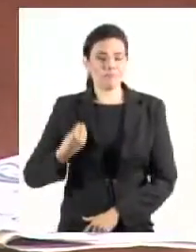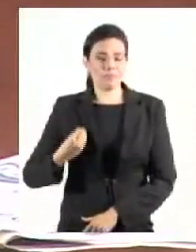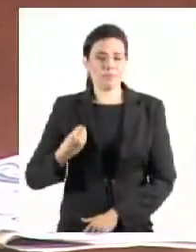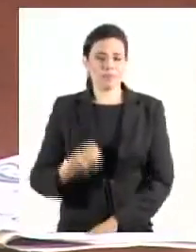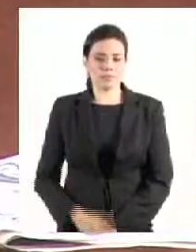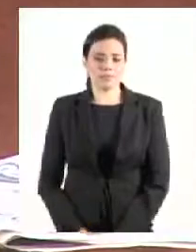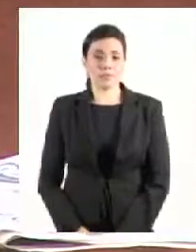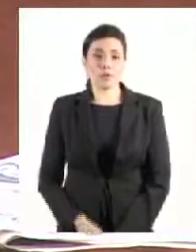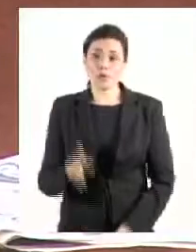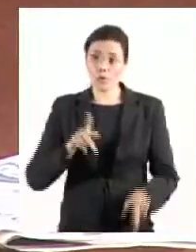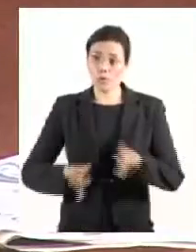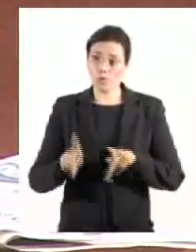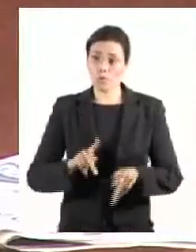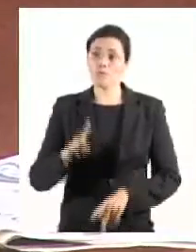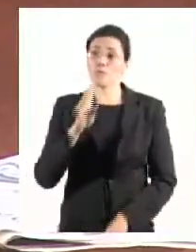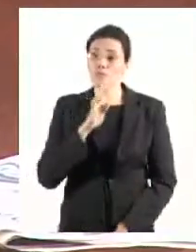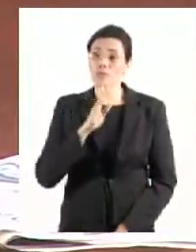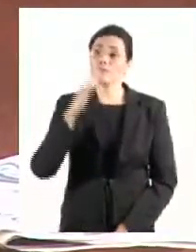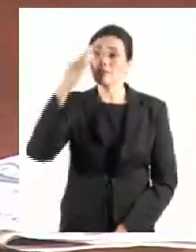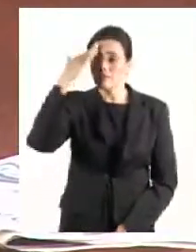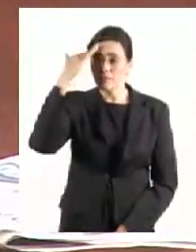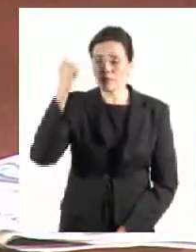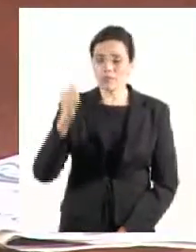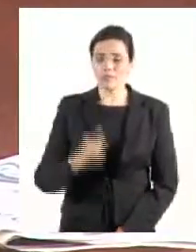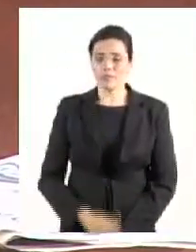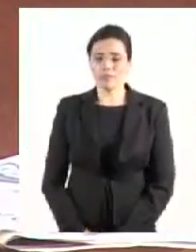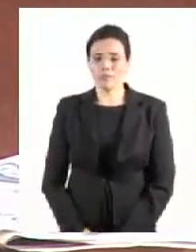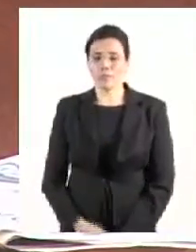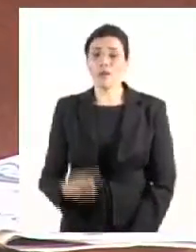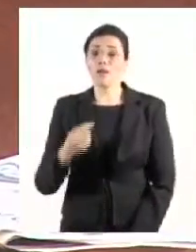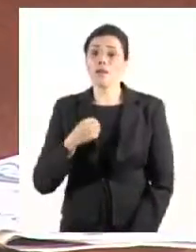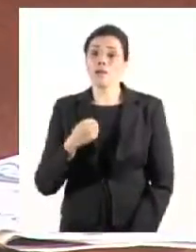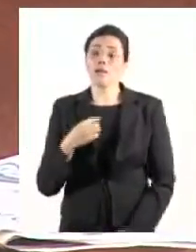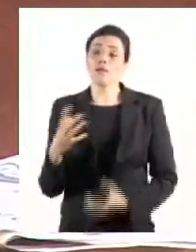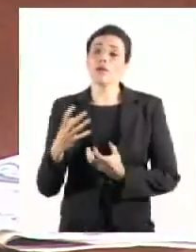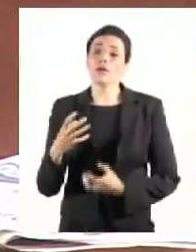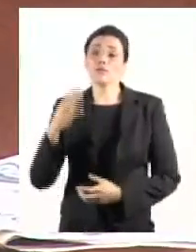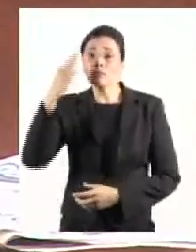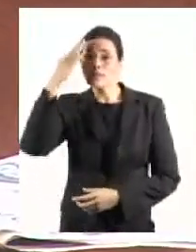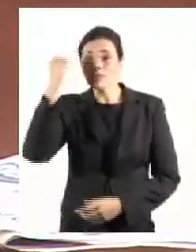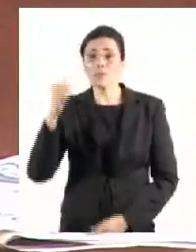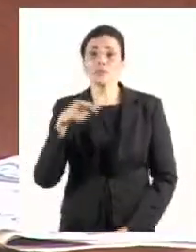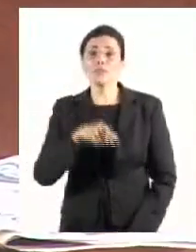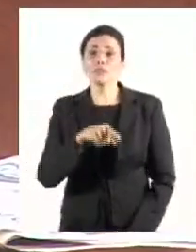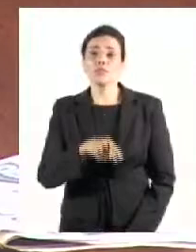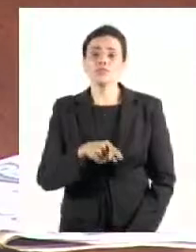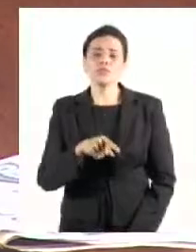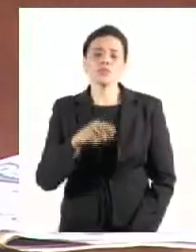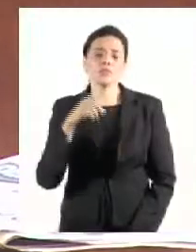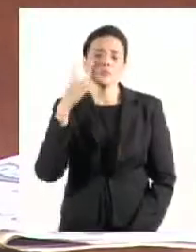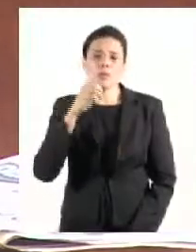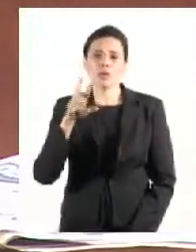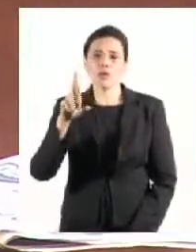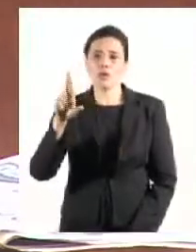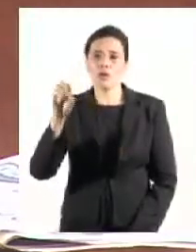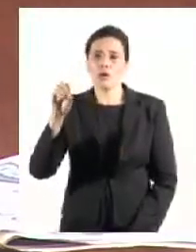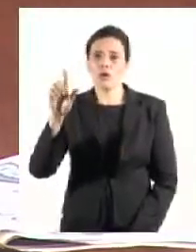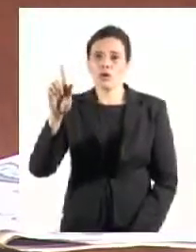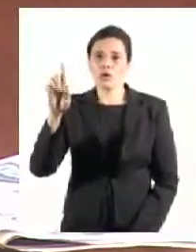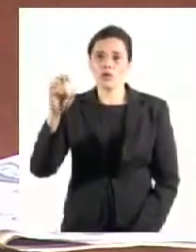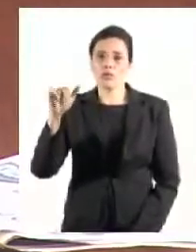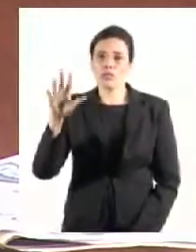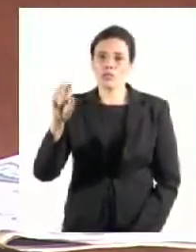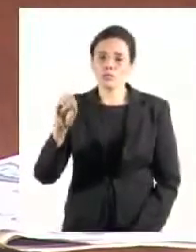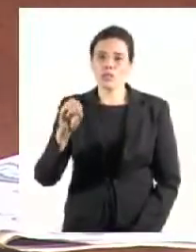do povo. Eu quero saber de onde ele veio, que só veio ser deputado